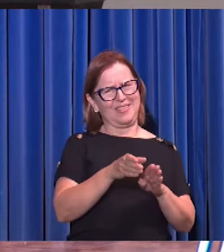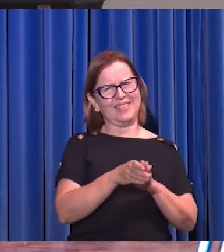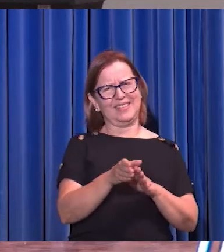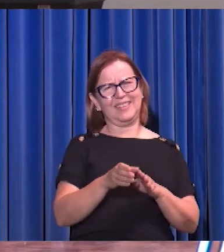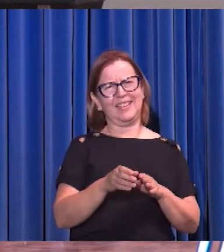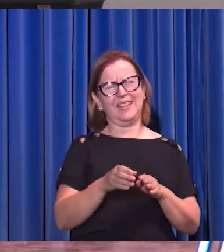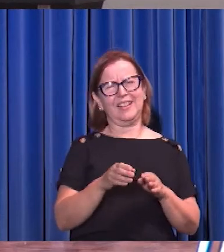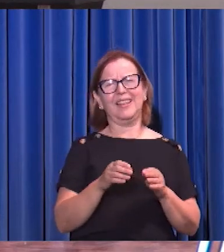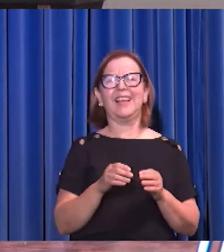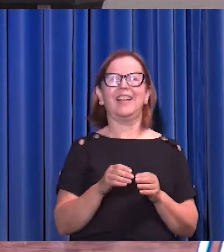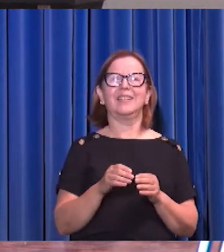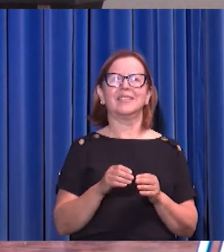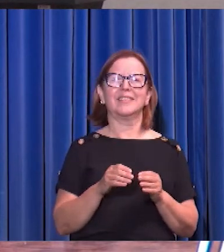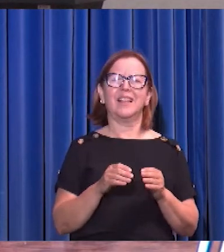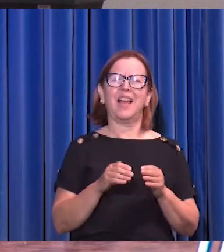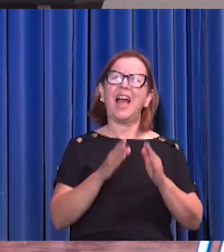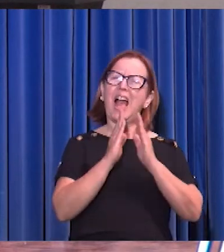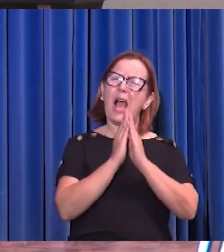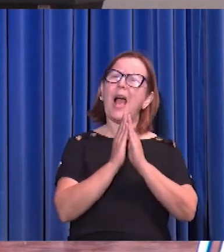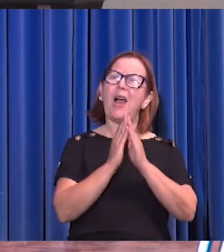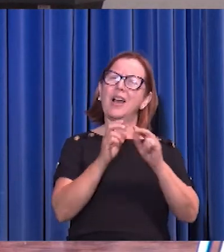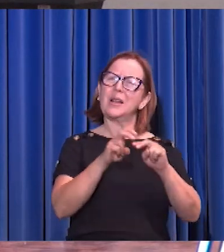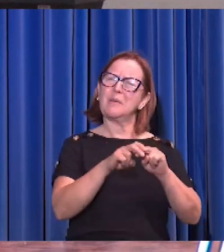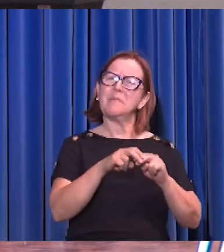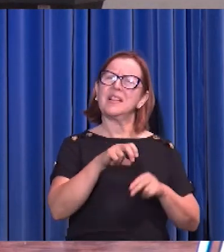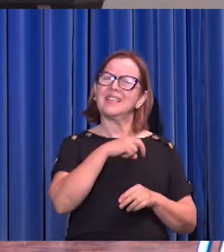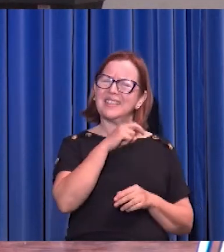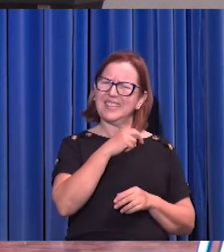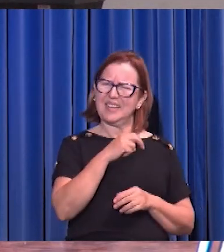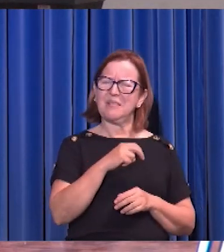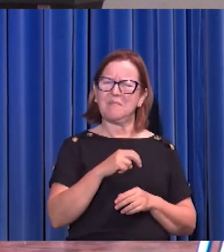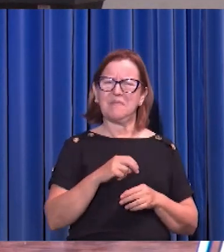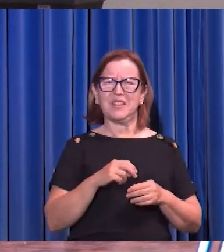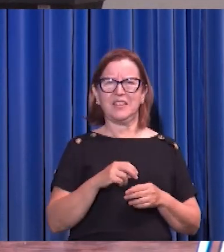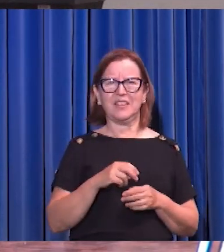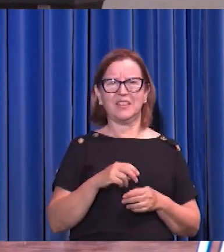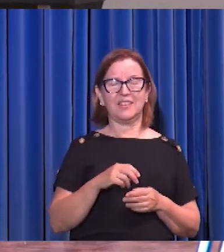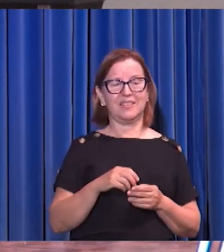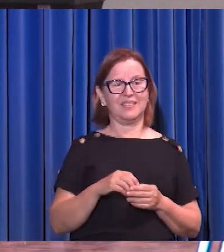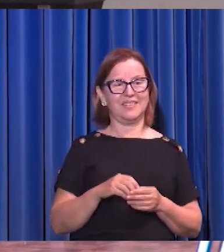vocês orarem para a serpente, será que isso não resolveria?